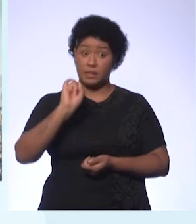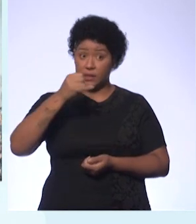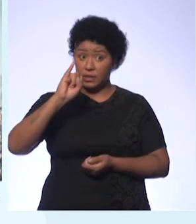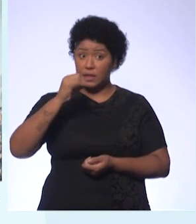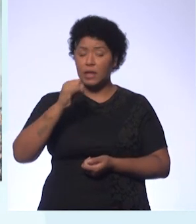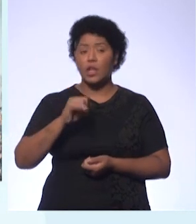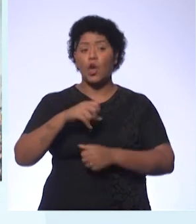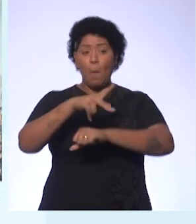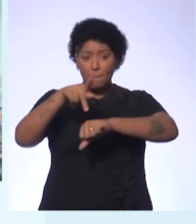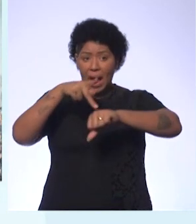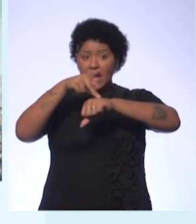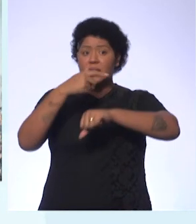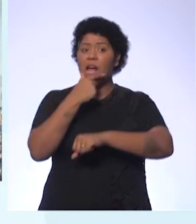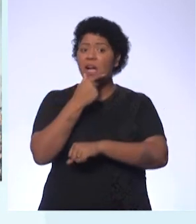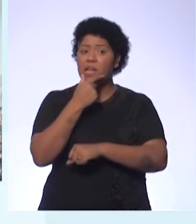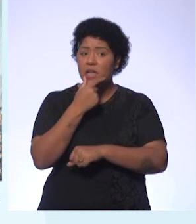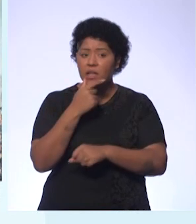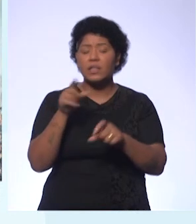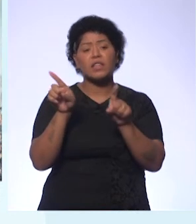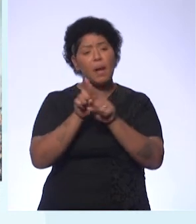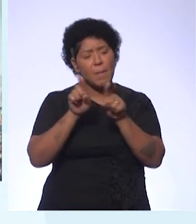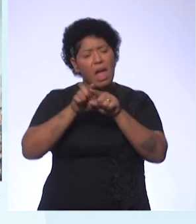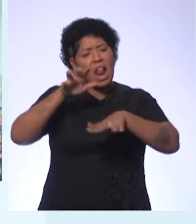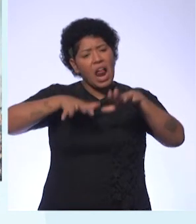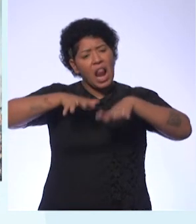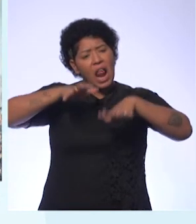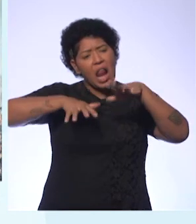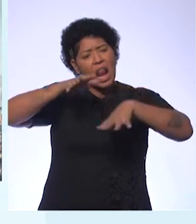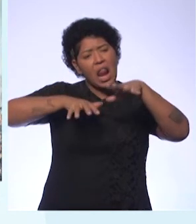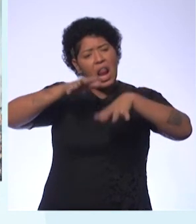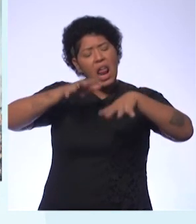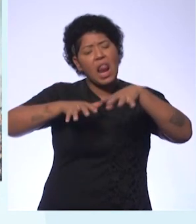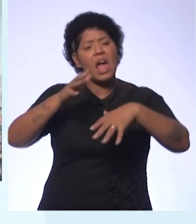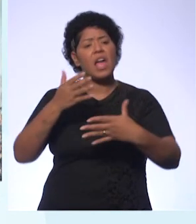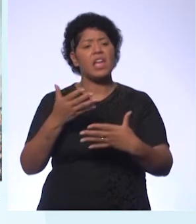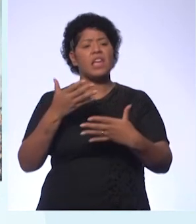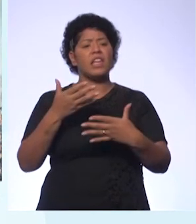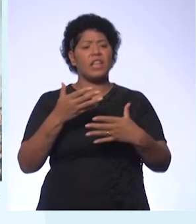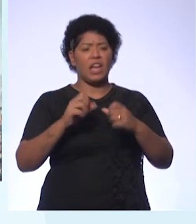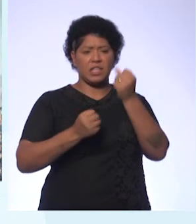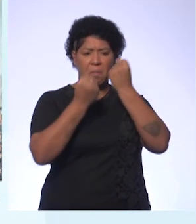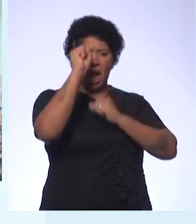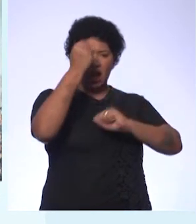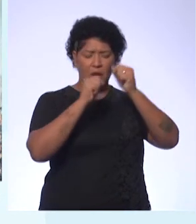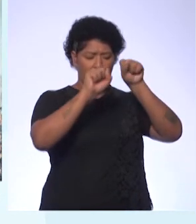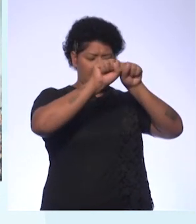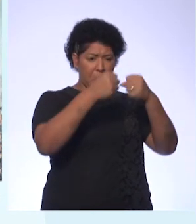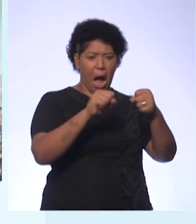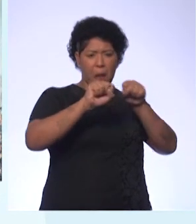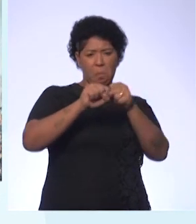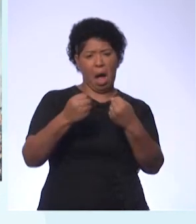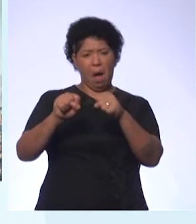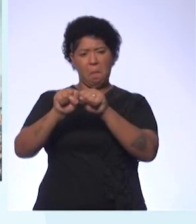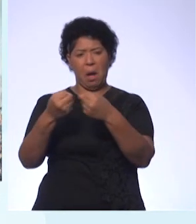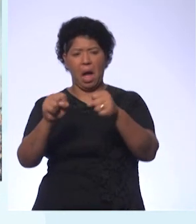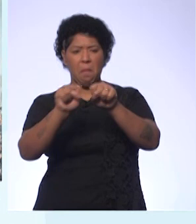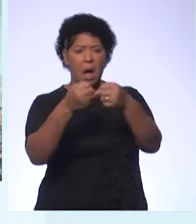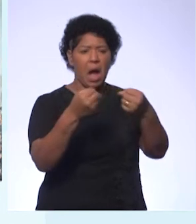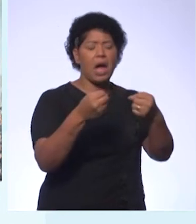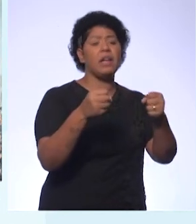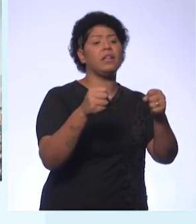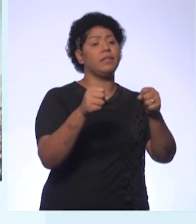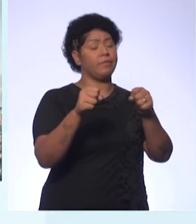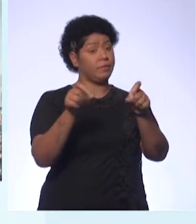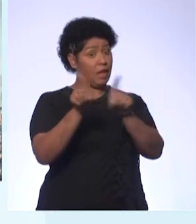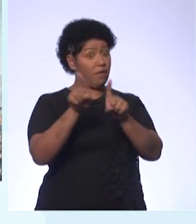parlamento inglês. Inclusive, muitos daqueles do movimento ludista que quebravam as máquinas foram até mortos, né?